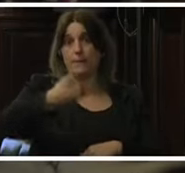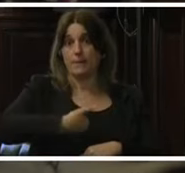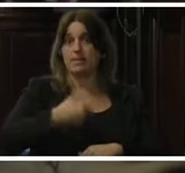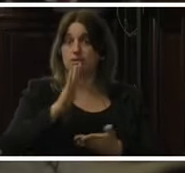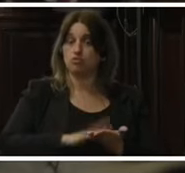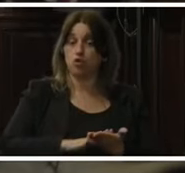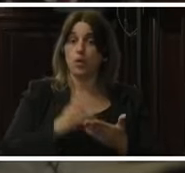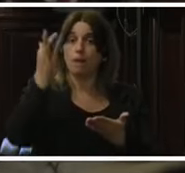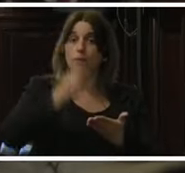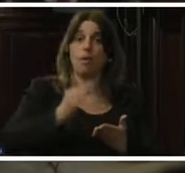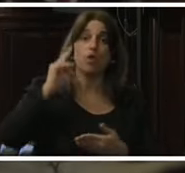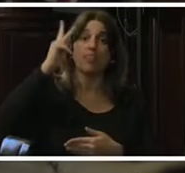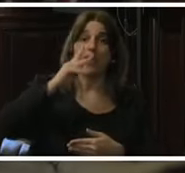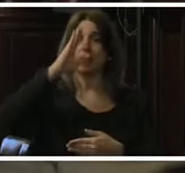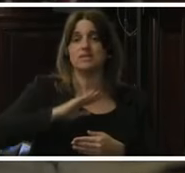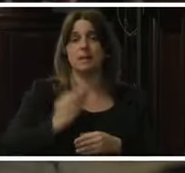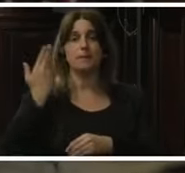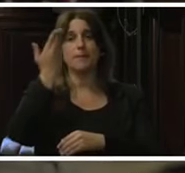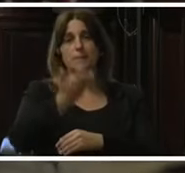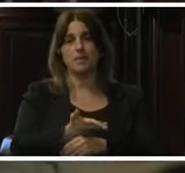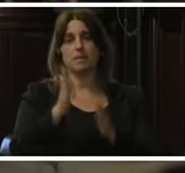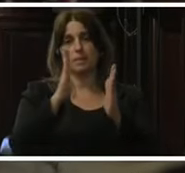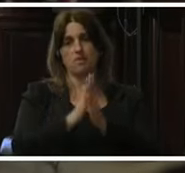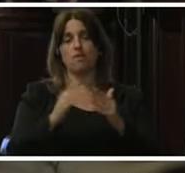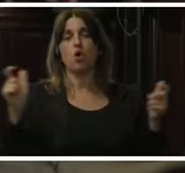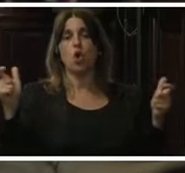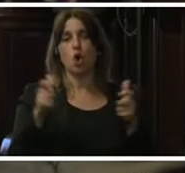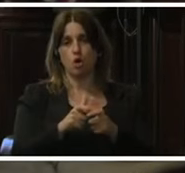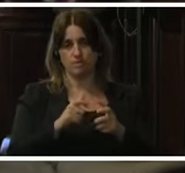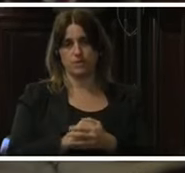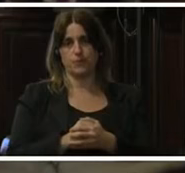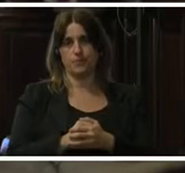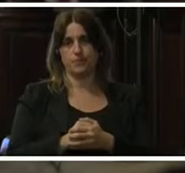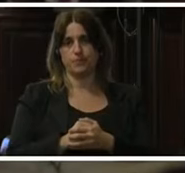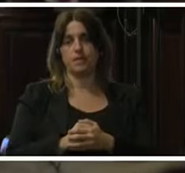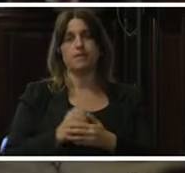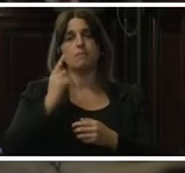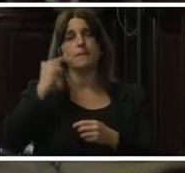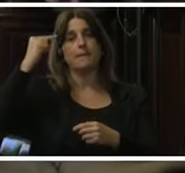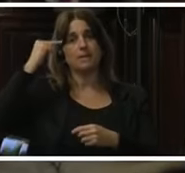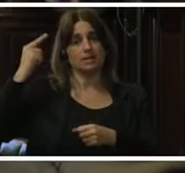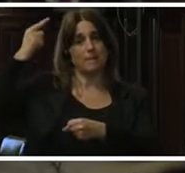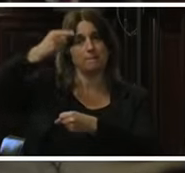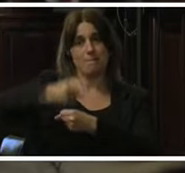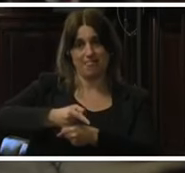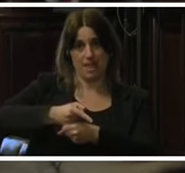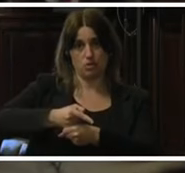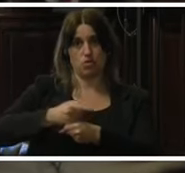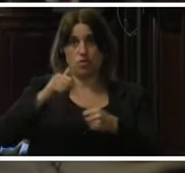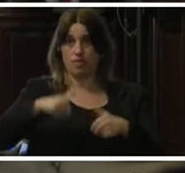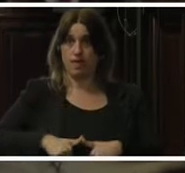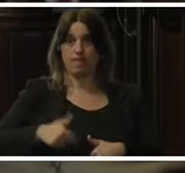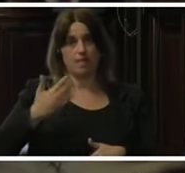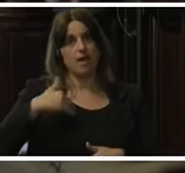solicitam esta honorável comissão considerando o mandado desta honorável comissão em de forma autônoma